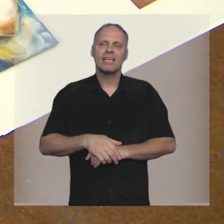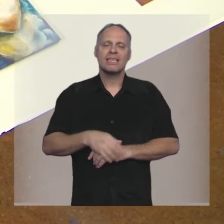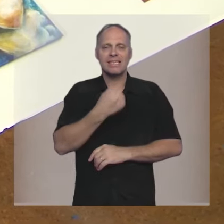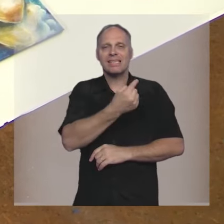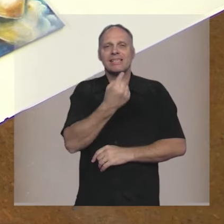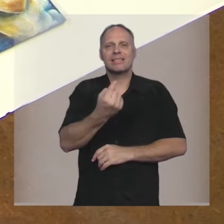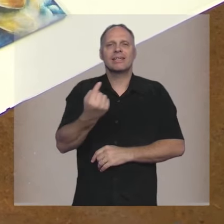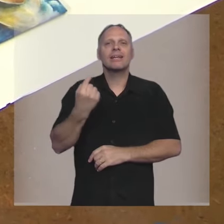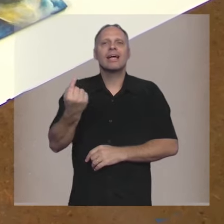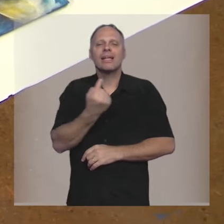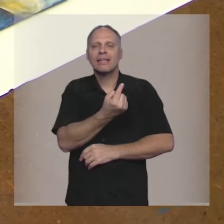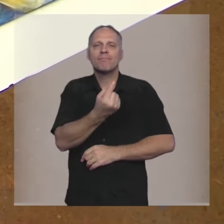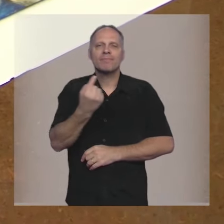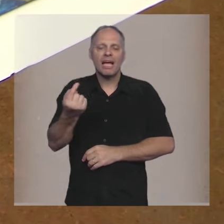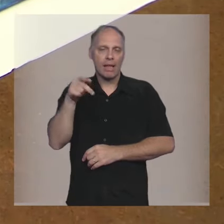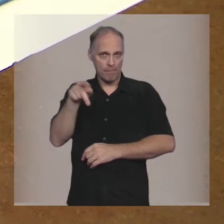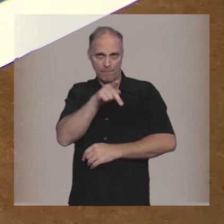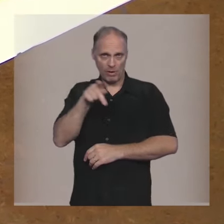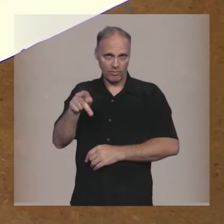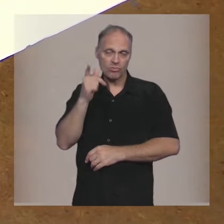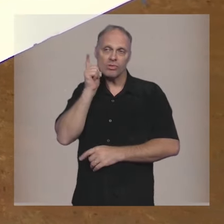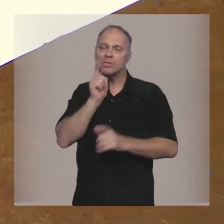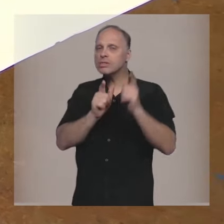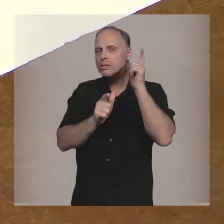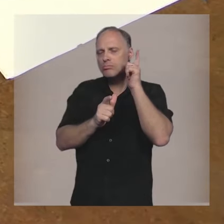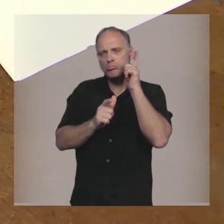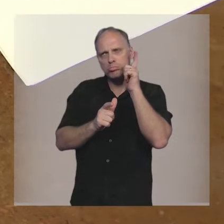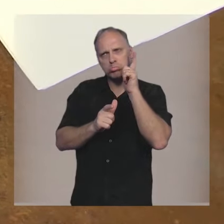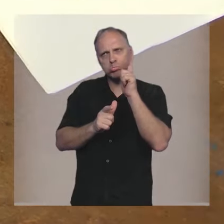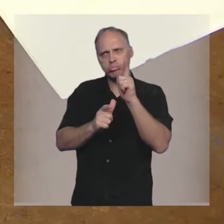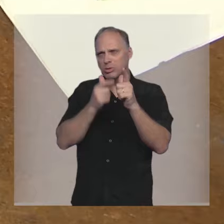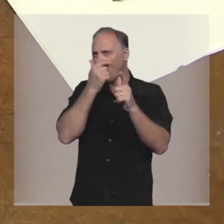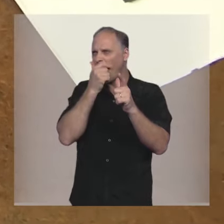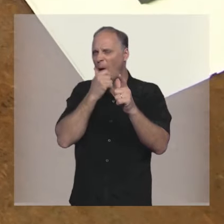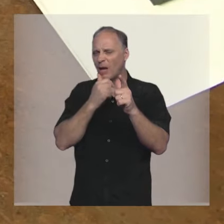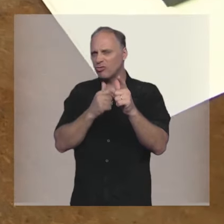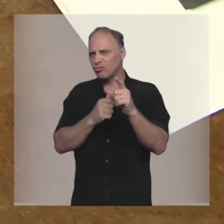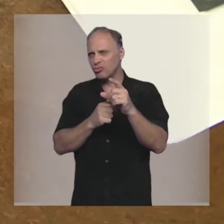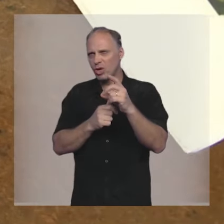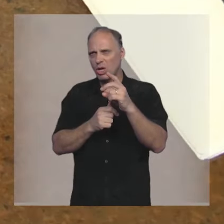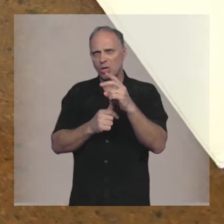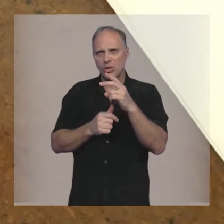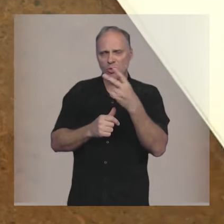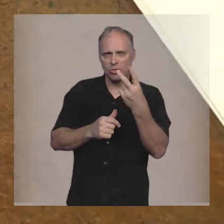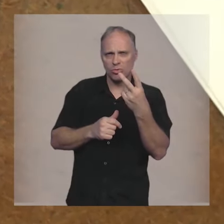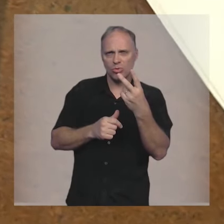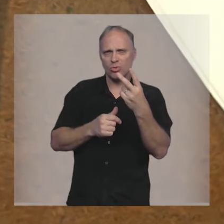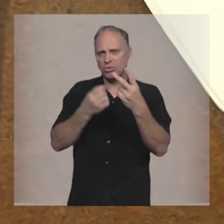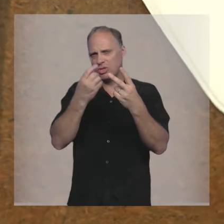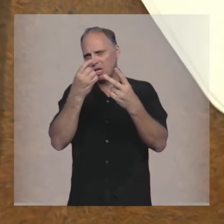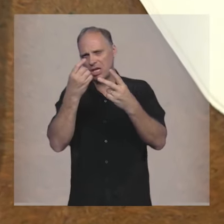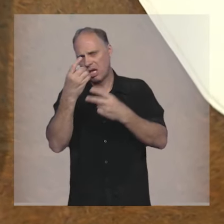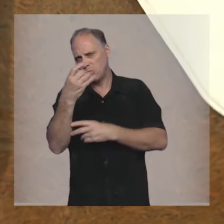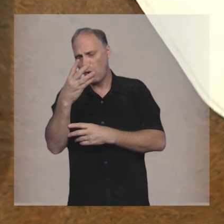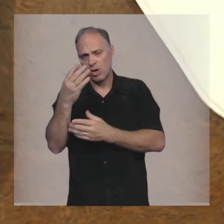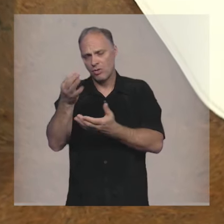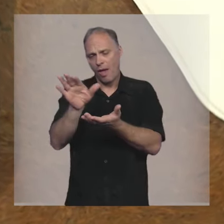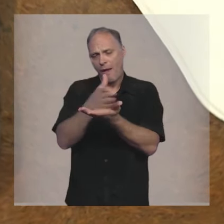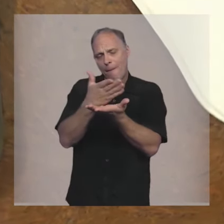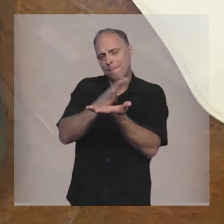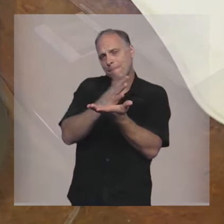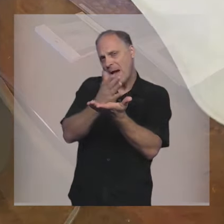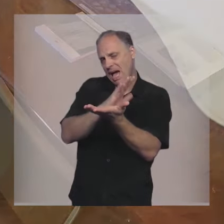E cada professor ganhou, acho que eram 12 ou 14 páginas, para